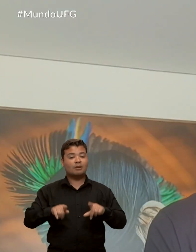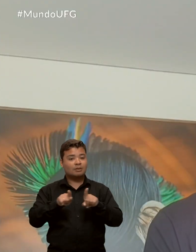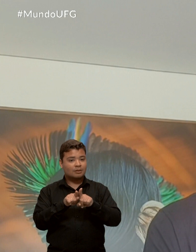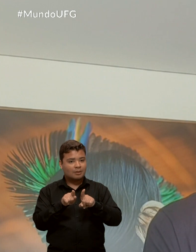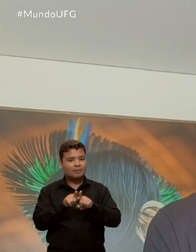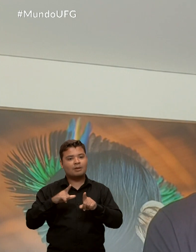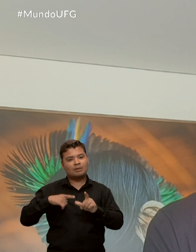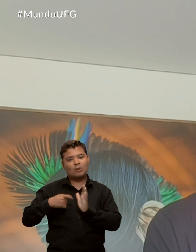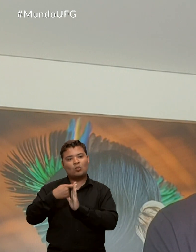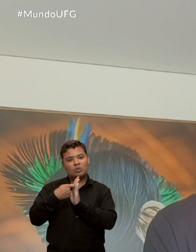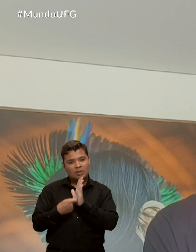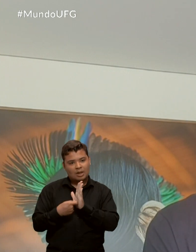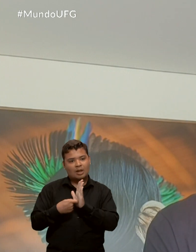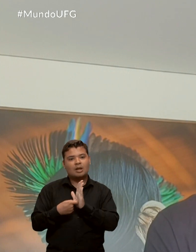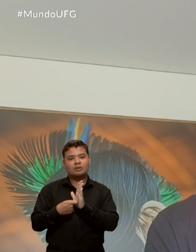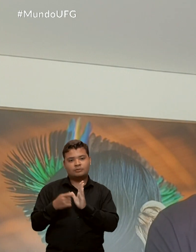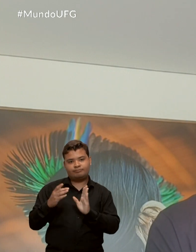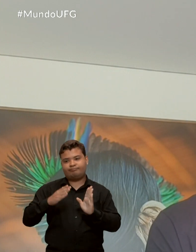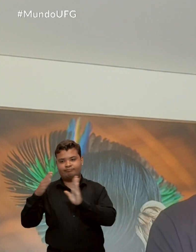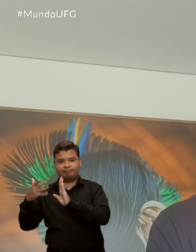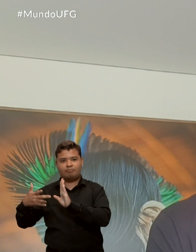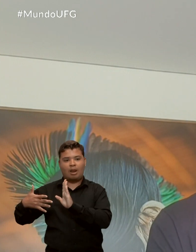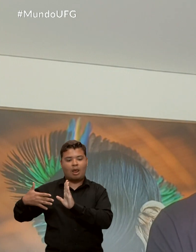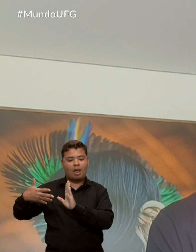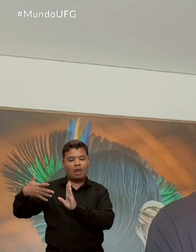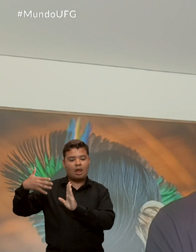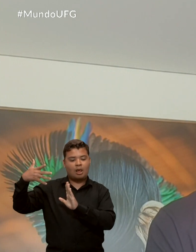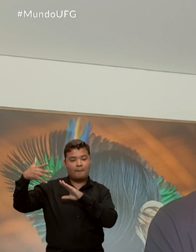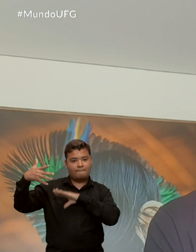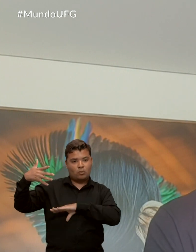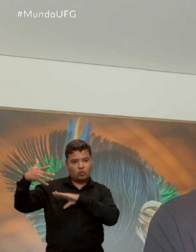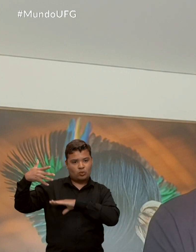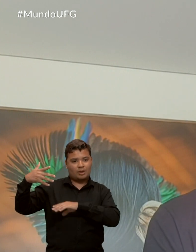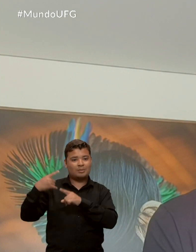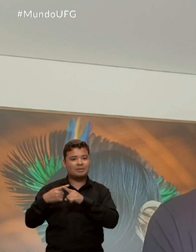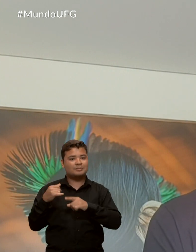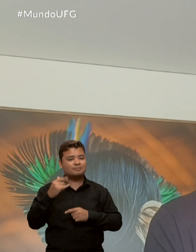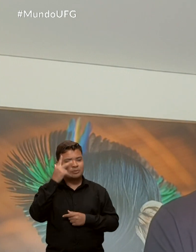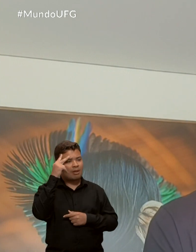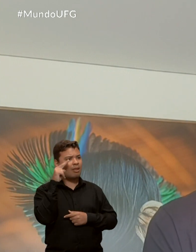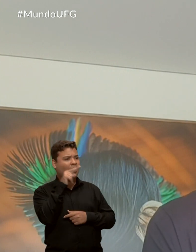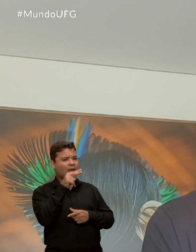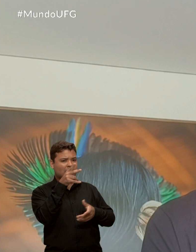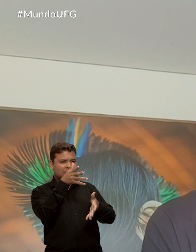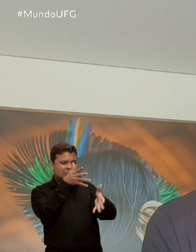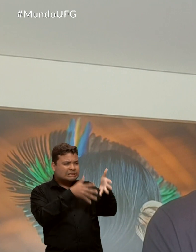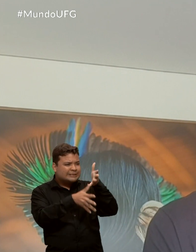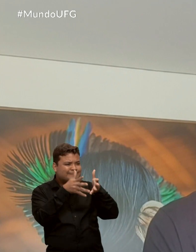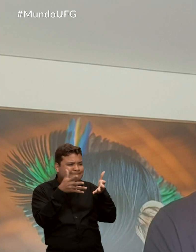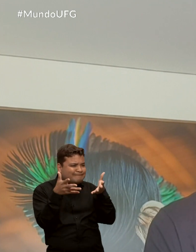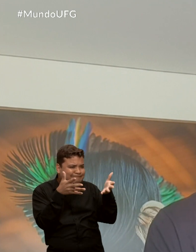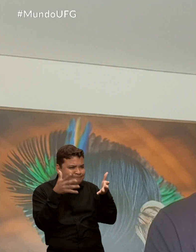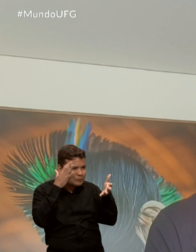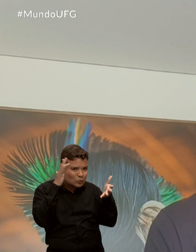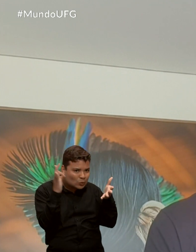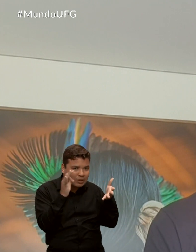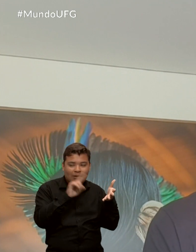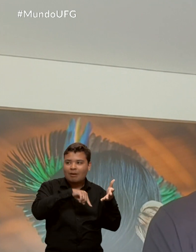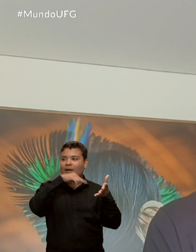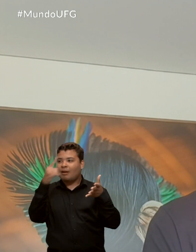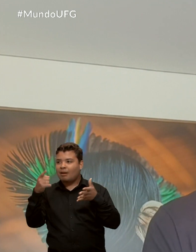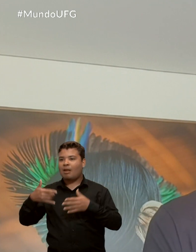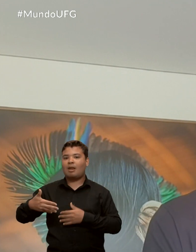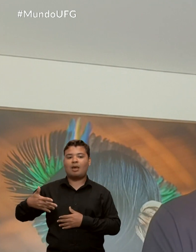lateralmente o texto, né, para as pessoas que não leem Libras, né, não conseguem interpretar os sinais, consigam pelo